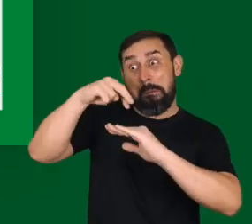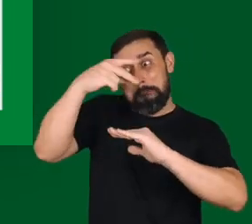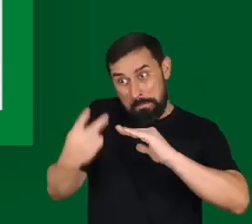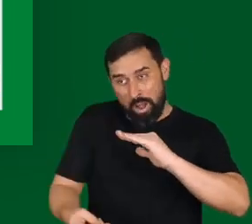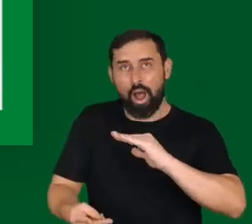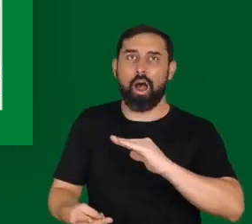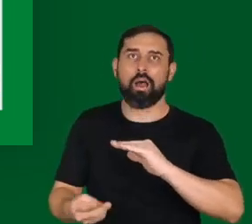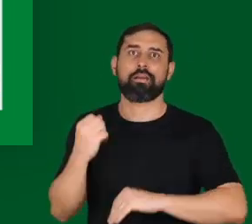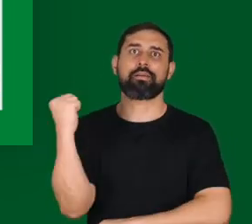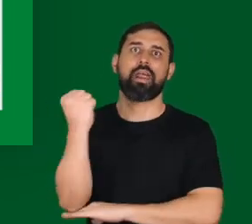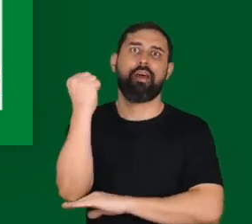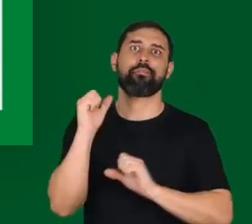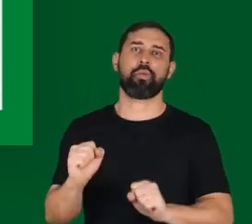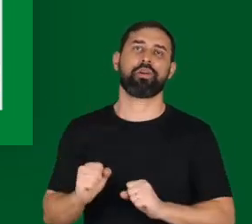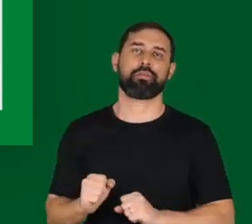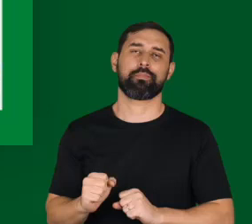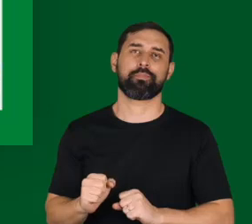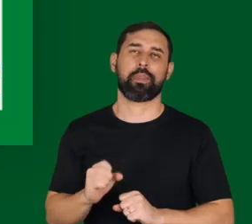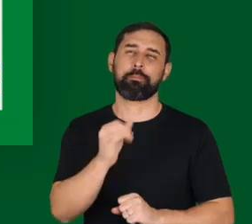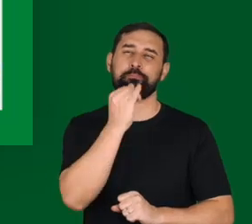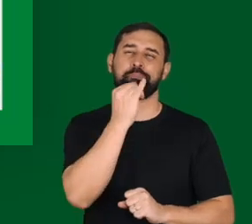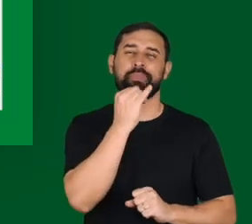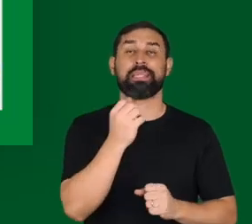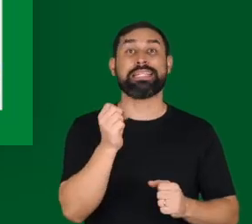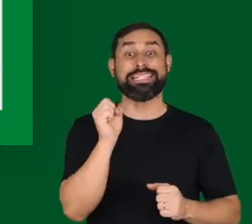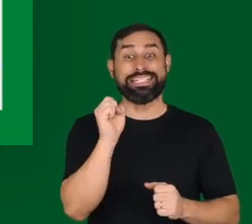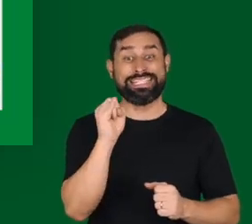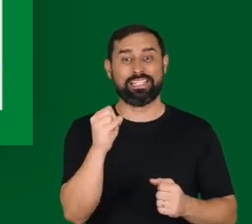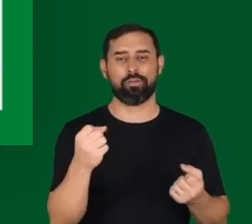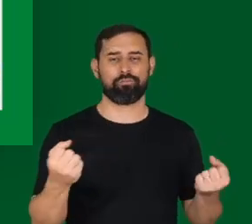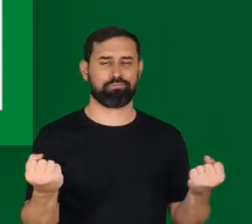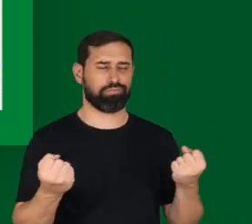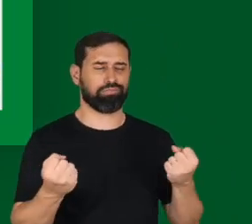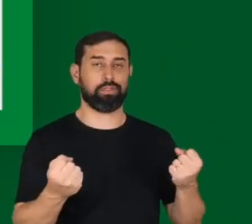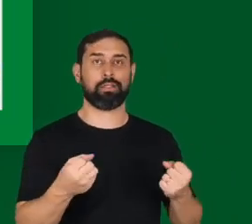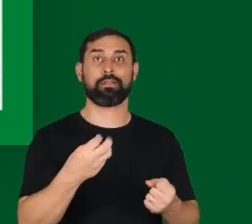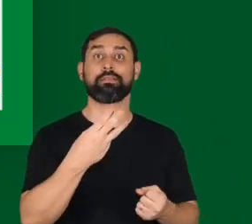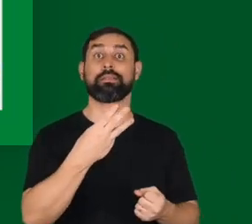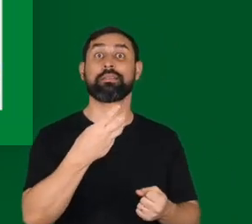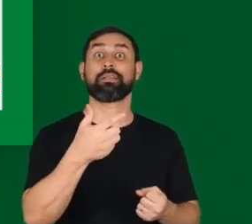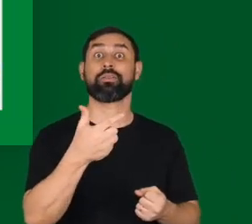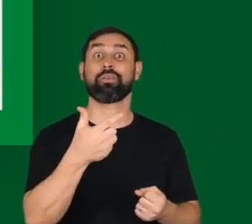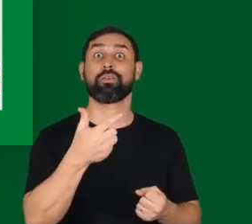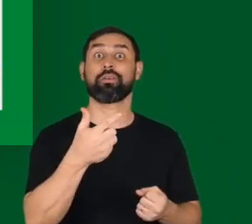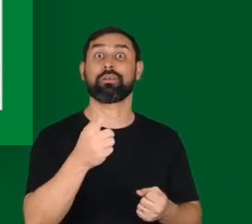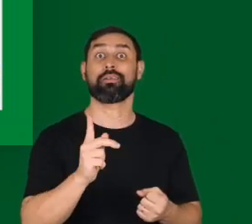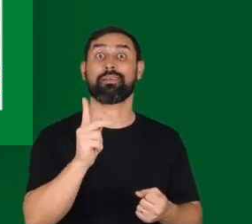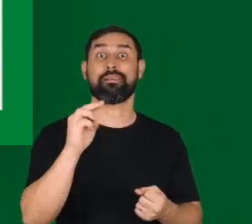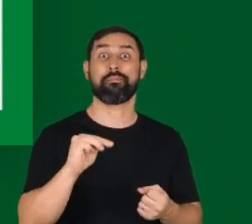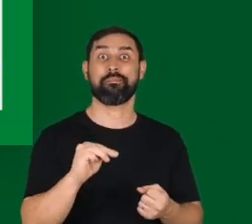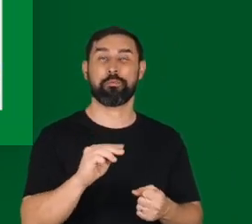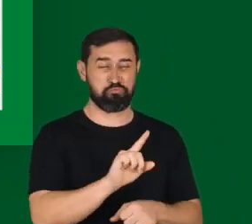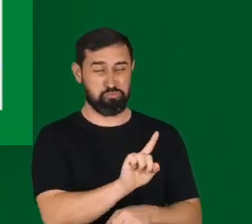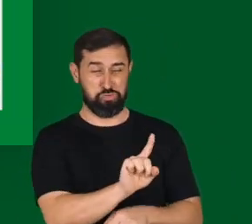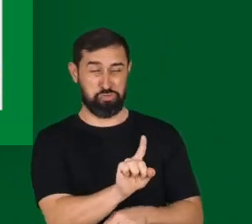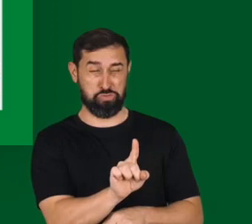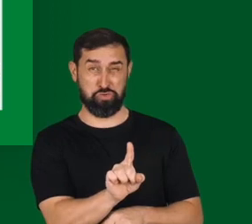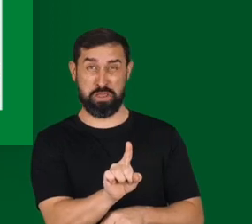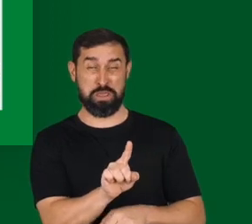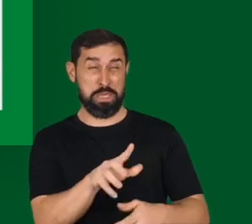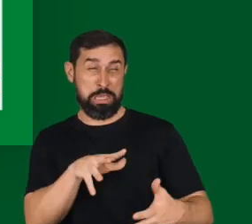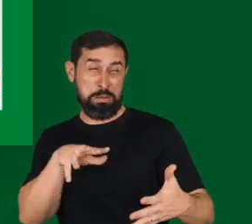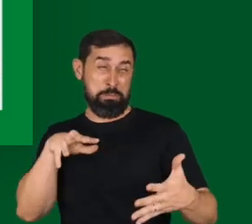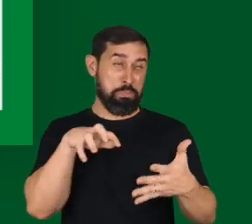suspeitar de um trauma grave. Quando eu tenho uma colisão a mais de 32 km por hora, veja só, 32 km por hora, eu já